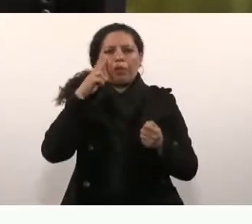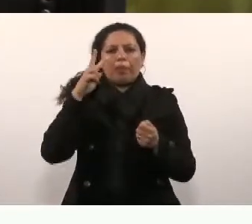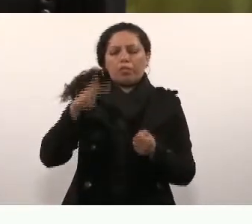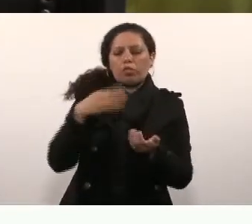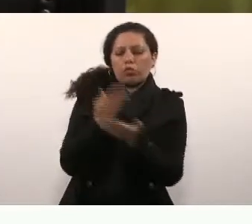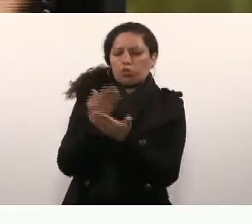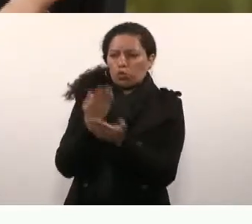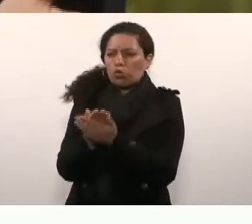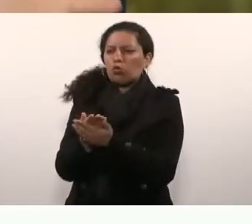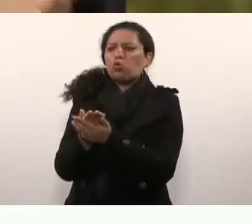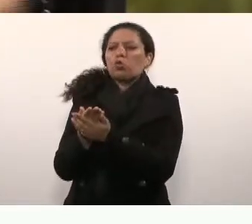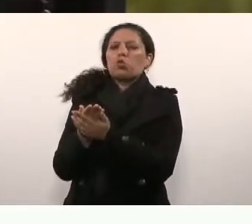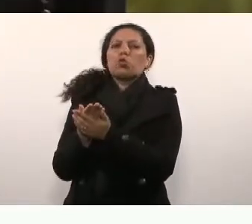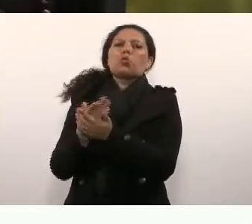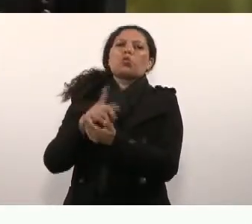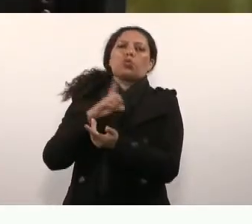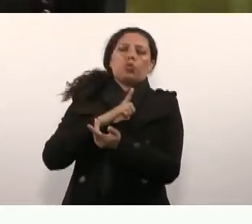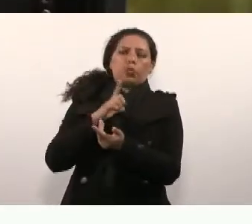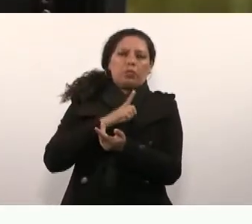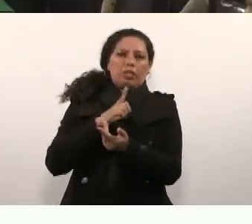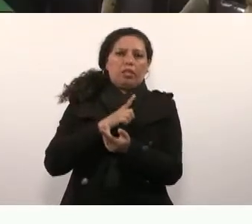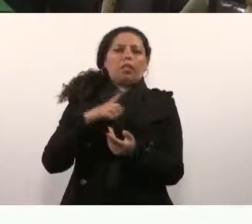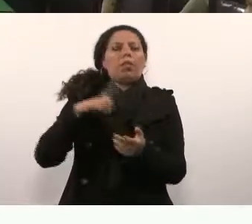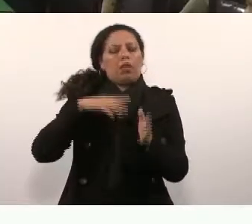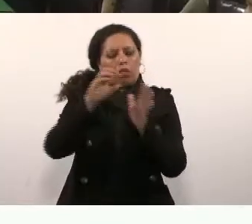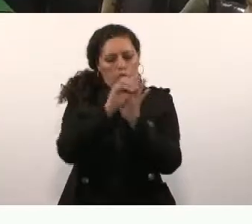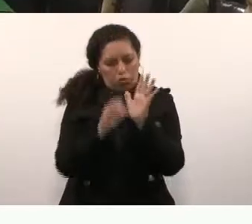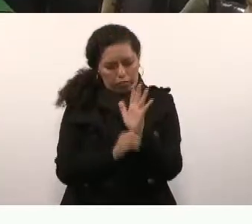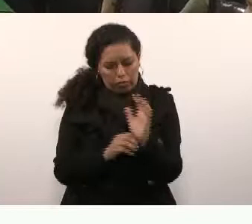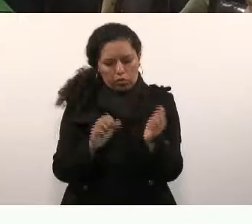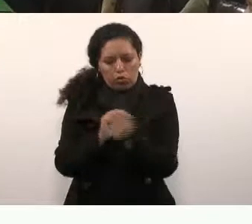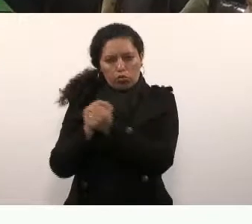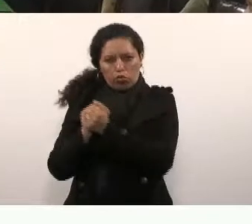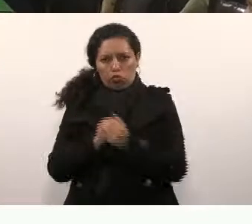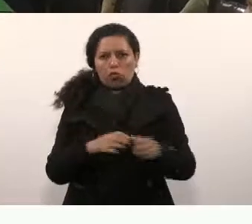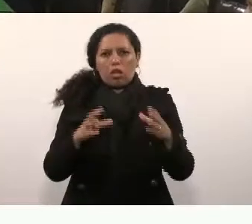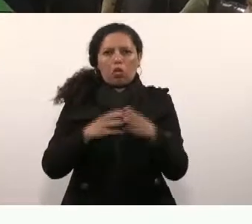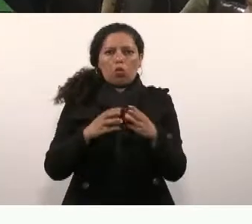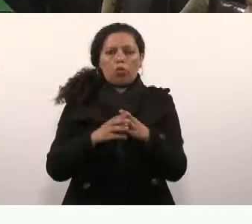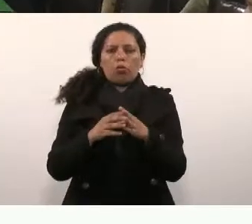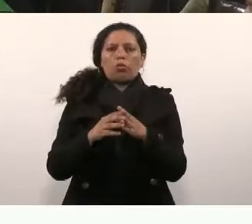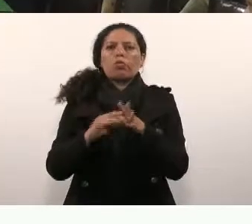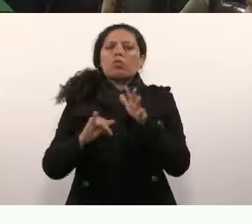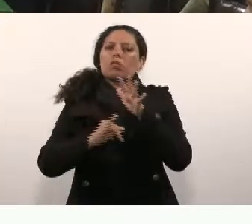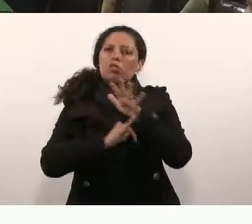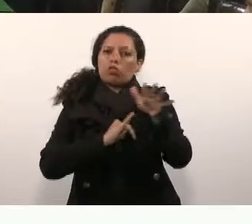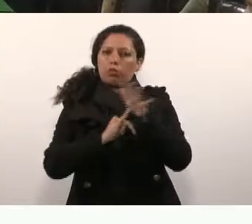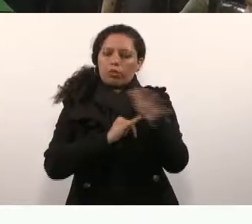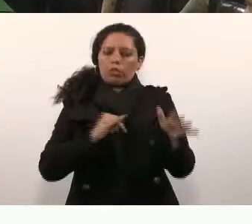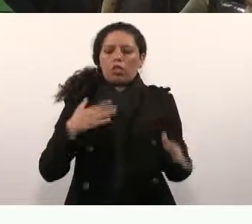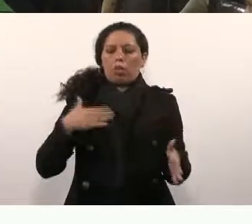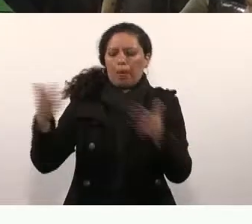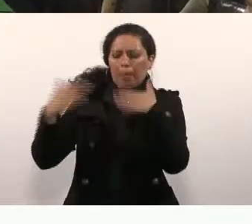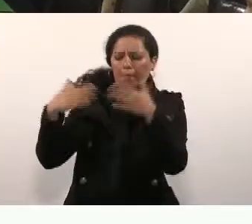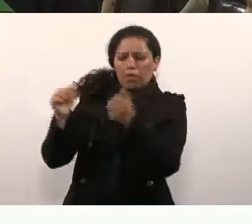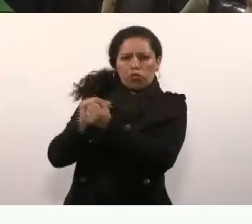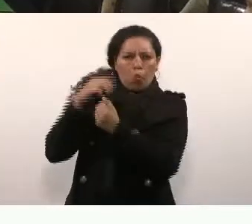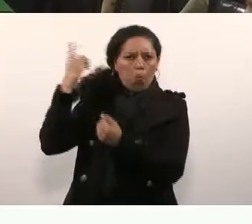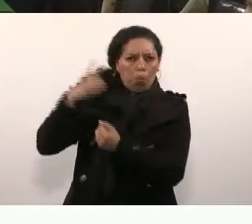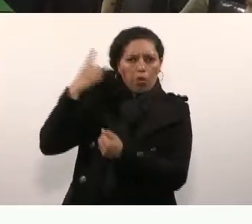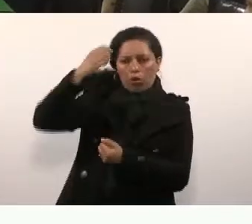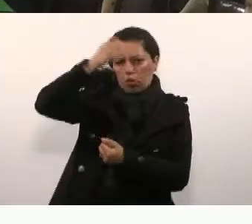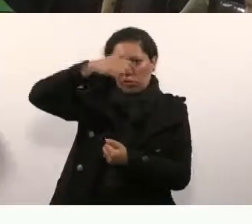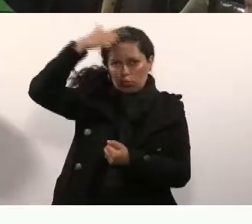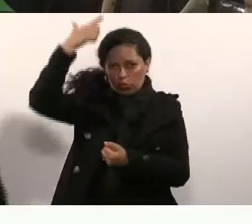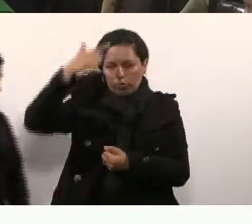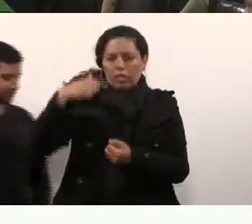quanto antes. Acredito que a Secretaria da Mesa basta um ofício nosso em conjunto com a Comissão de Tributação. Então, vou conversar com o deputado Luiz Paulo hoje, na parte da